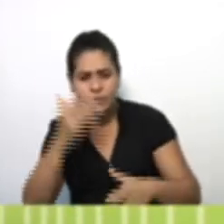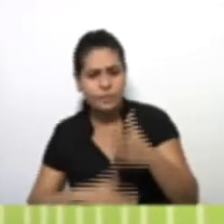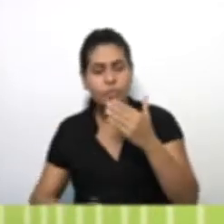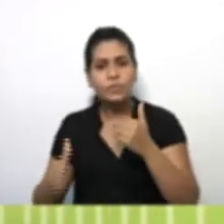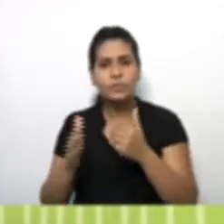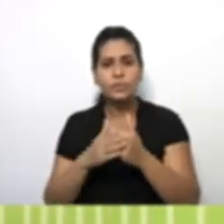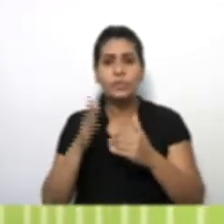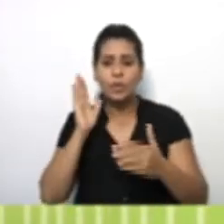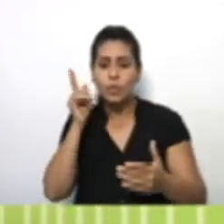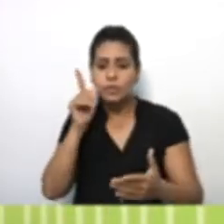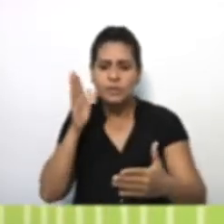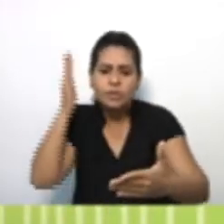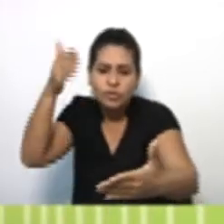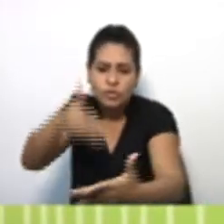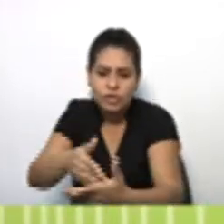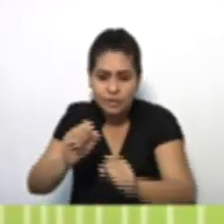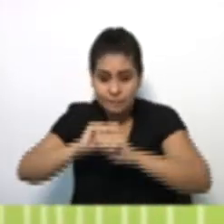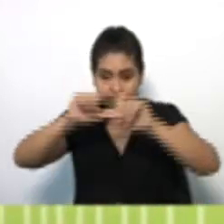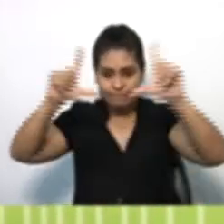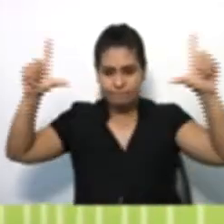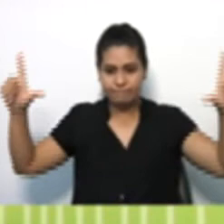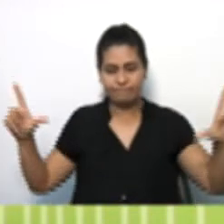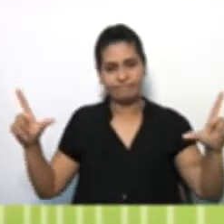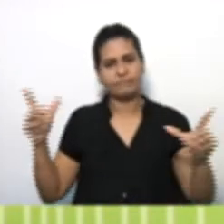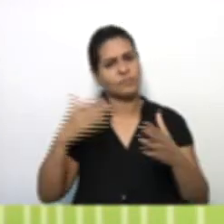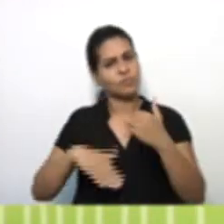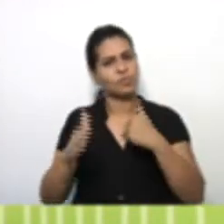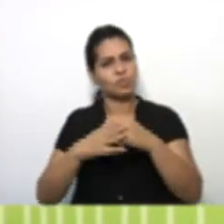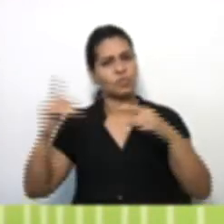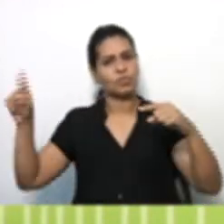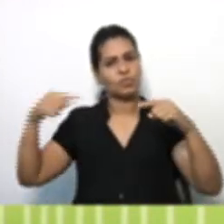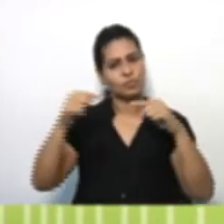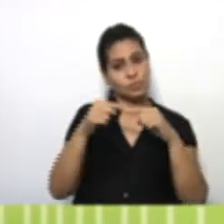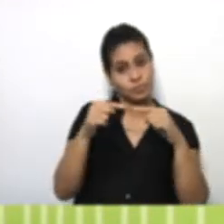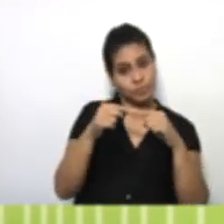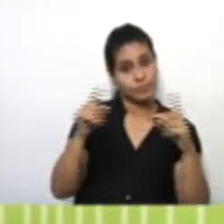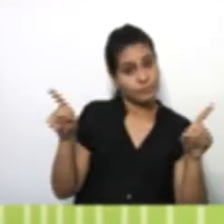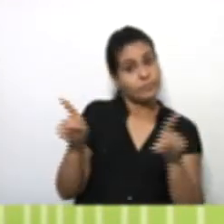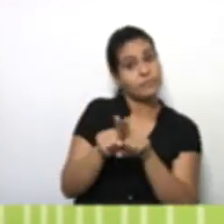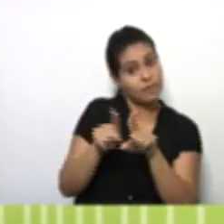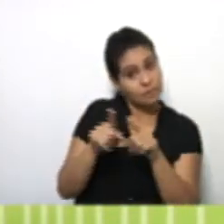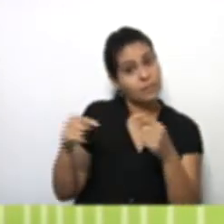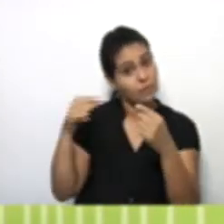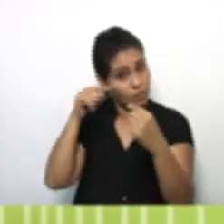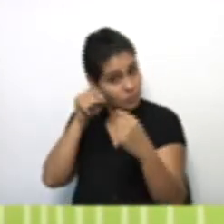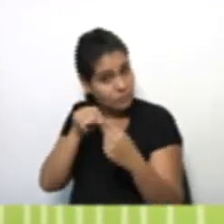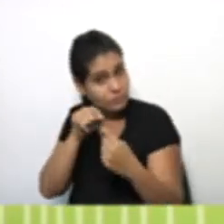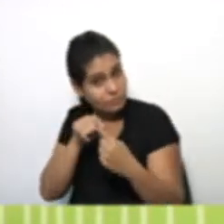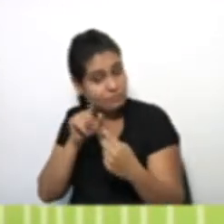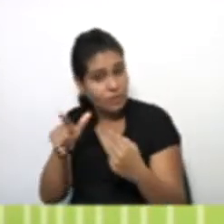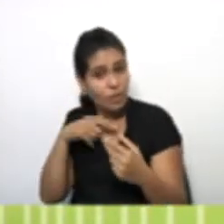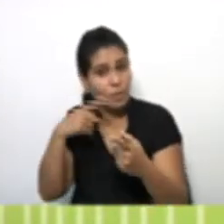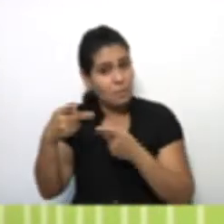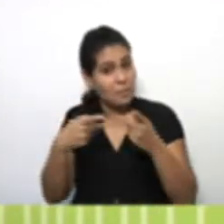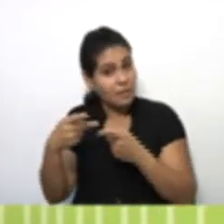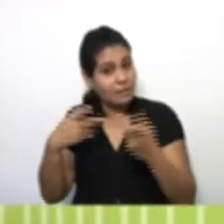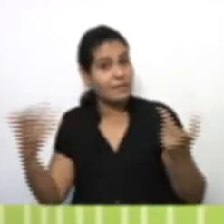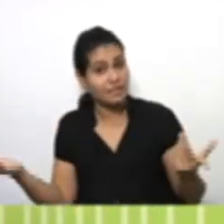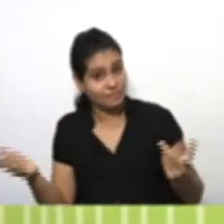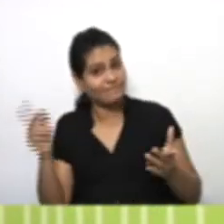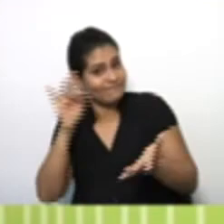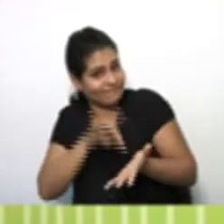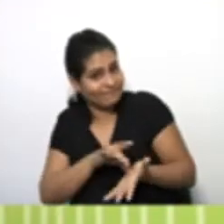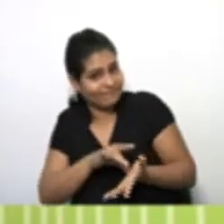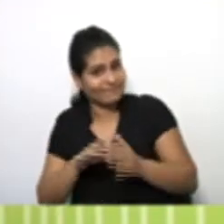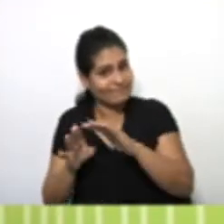até vocês aí de uma forma que esclareça todos esses objetivos que nós queremos aqui. Nós também temos objetivos, claro. Olha o planejamento aí, não é